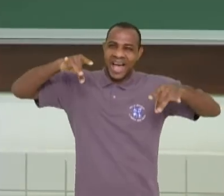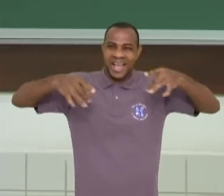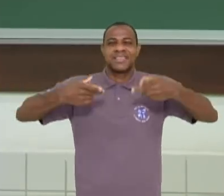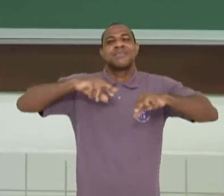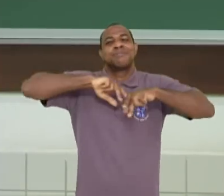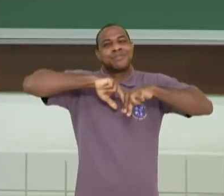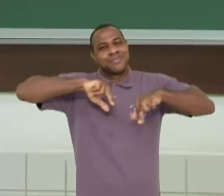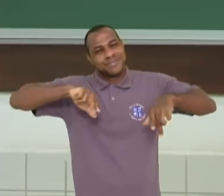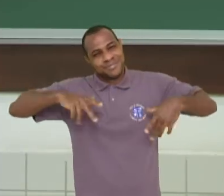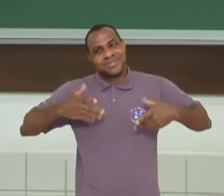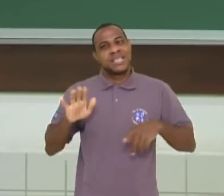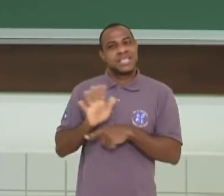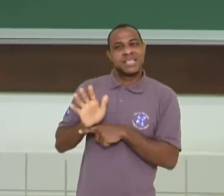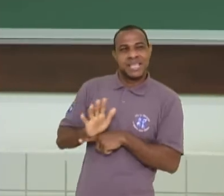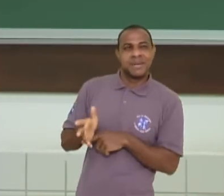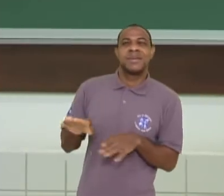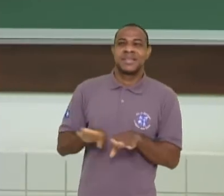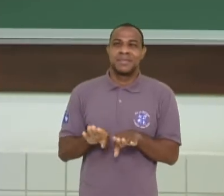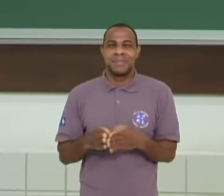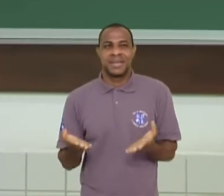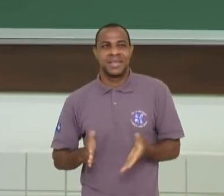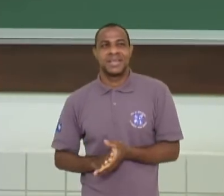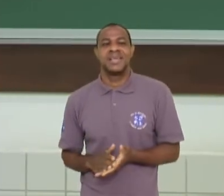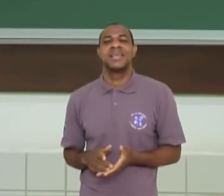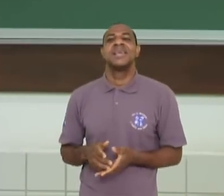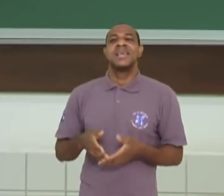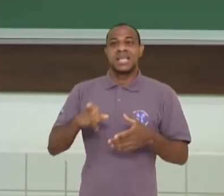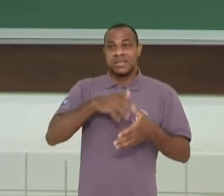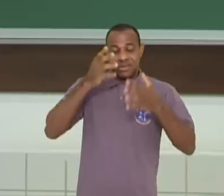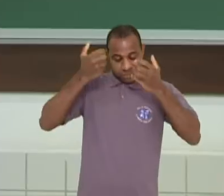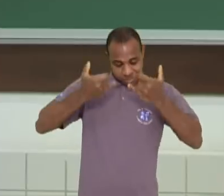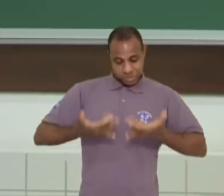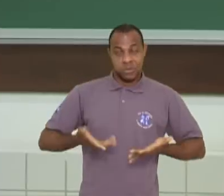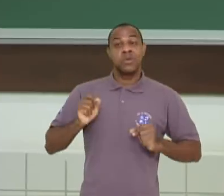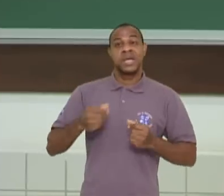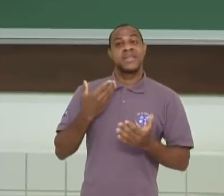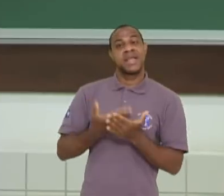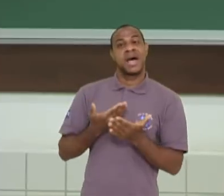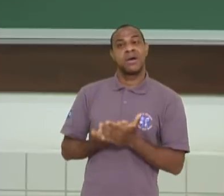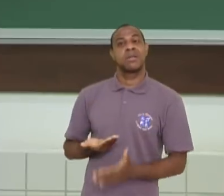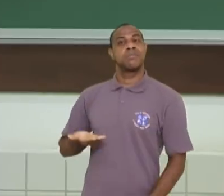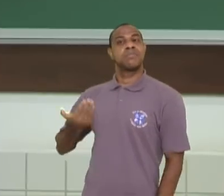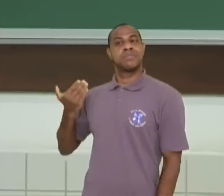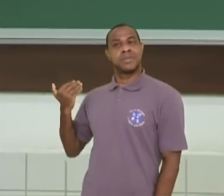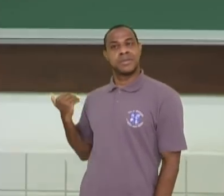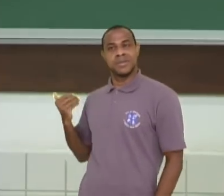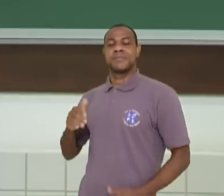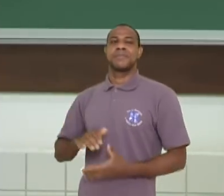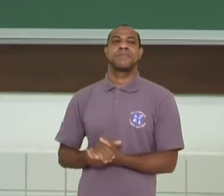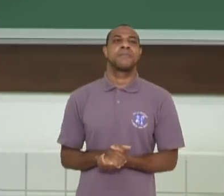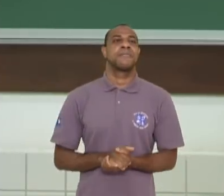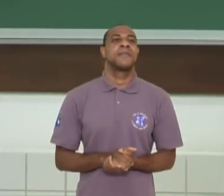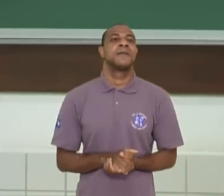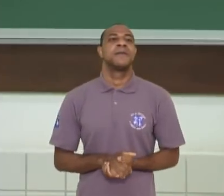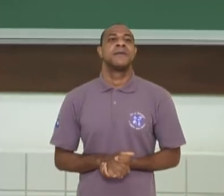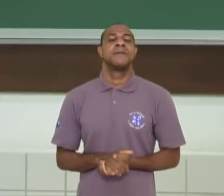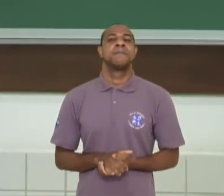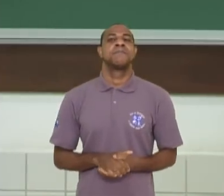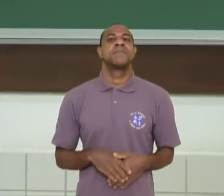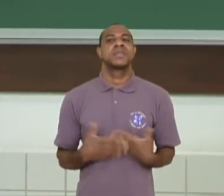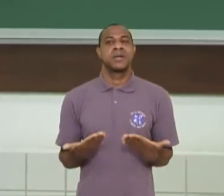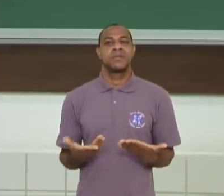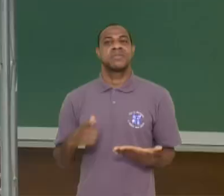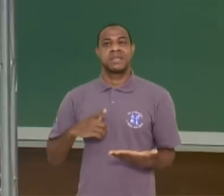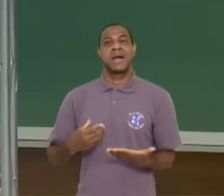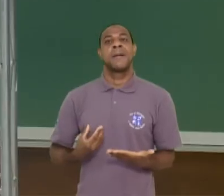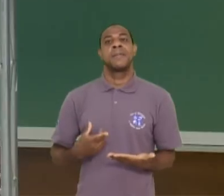de dramaturgia que nós trabalhamos nas aulas anteriores, né? Então também o jogo da imitação está presente na escola, também está presente, pode